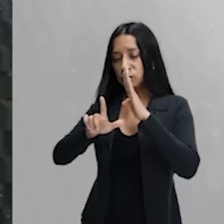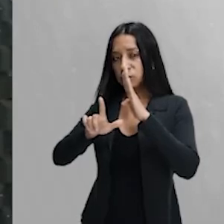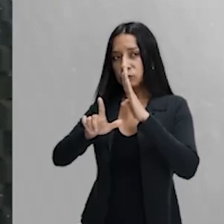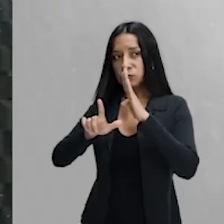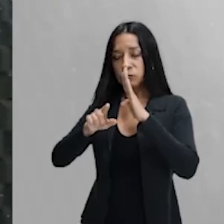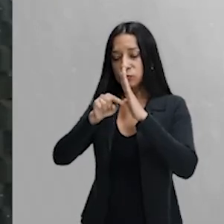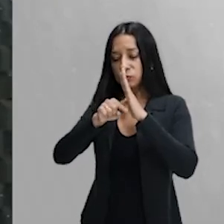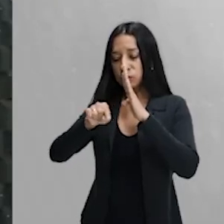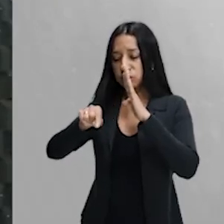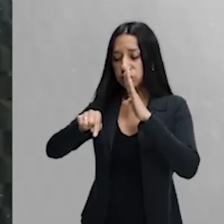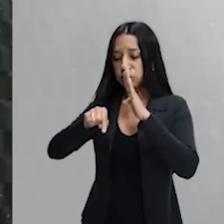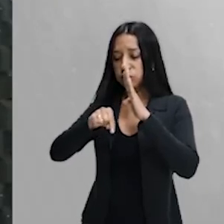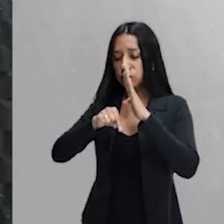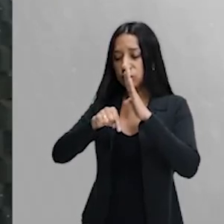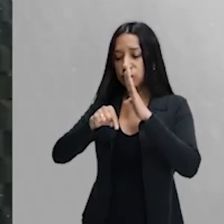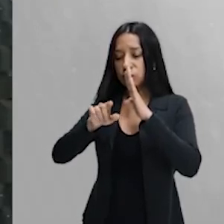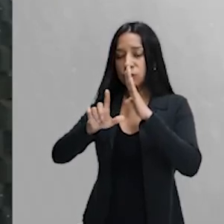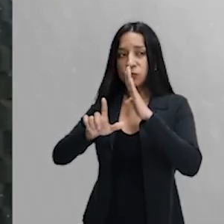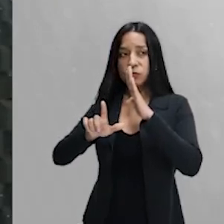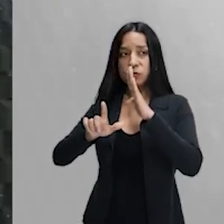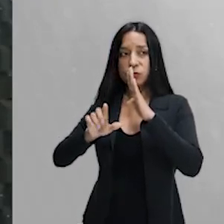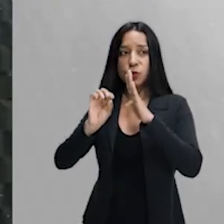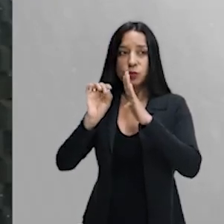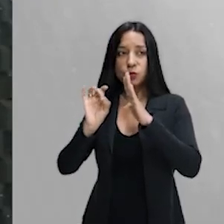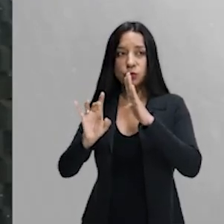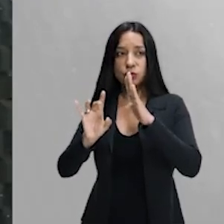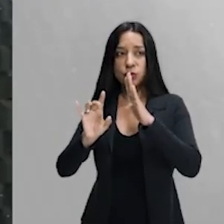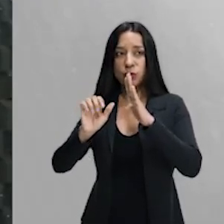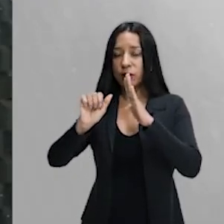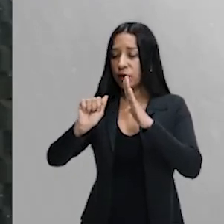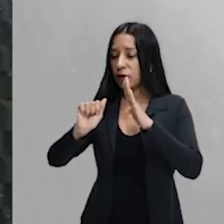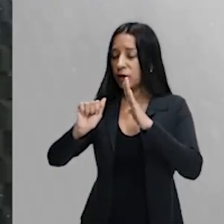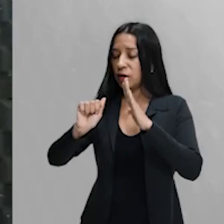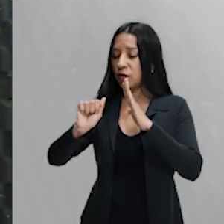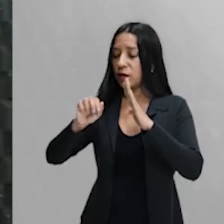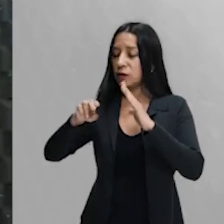do quadrado, basta pegar o lado e elevar o quadrado.